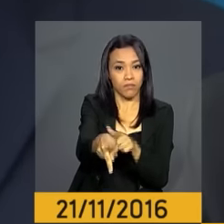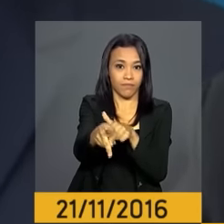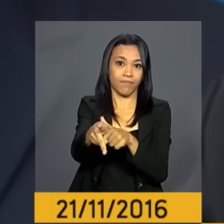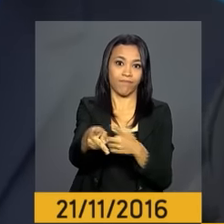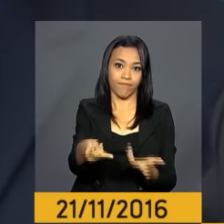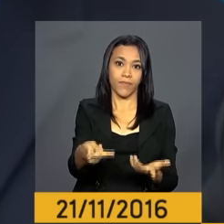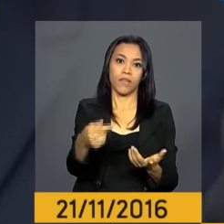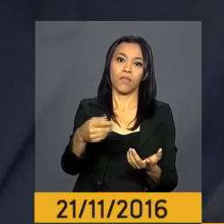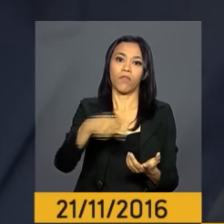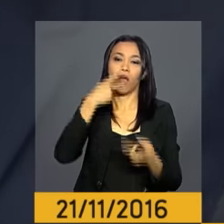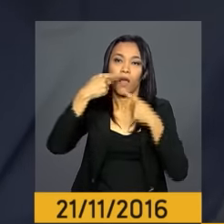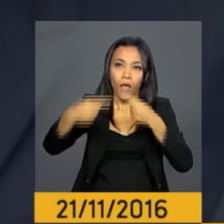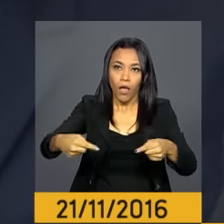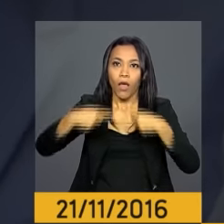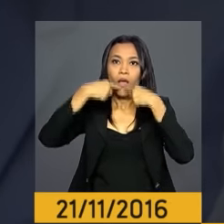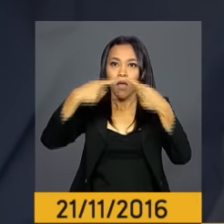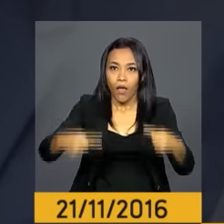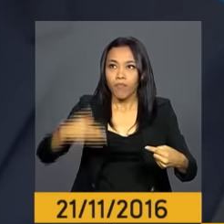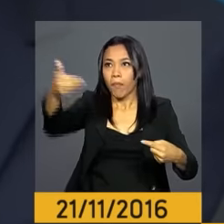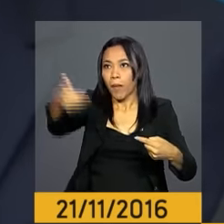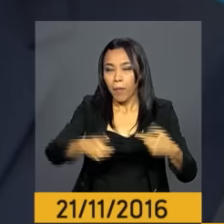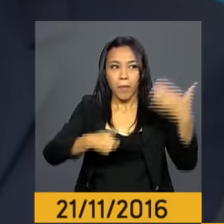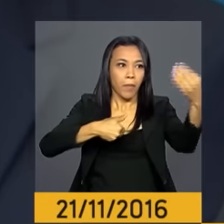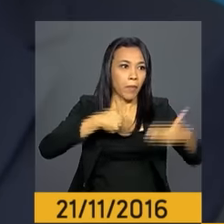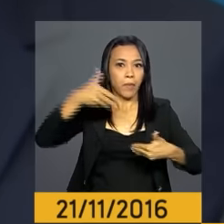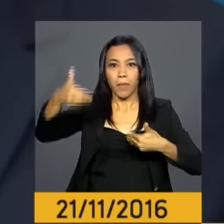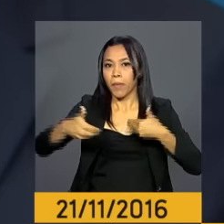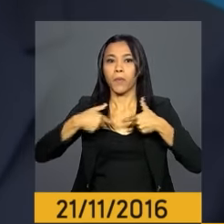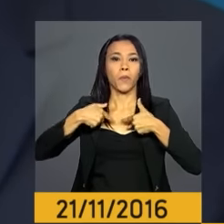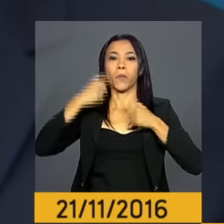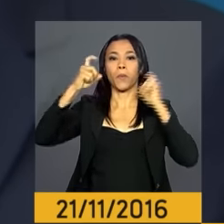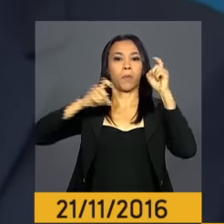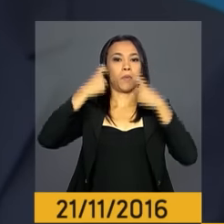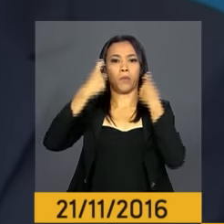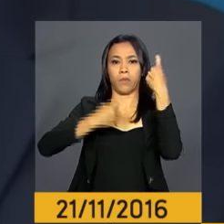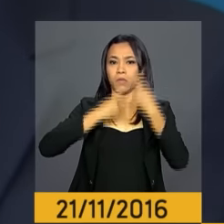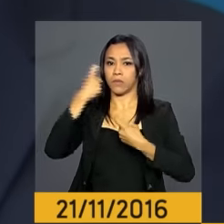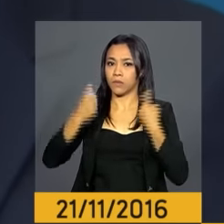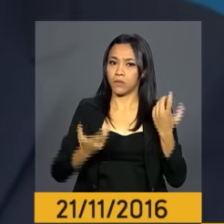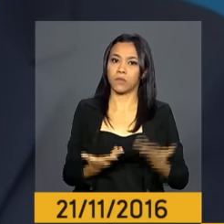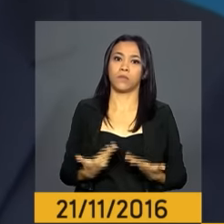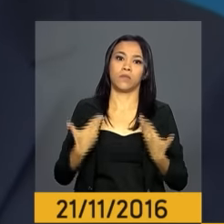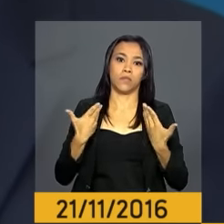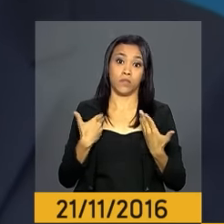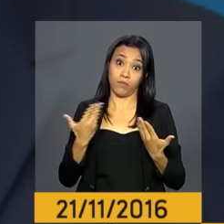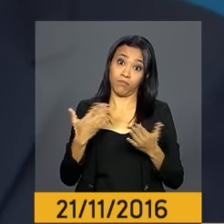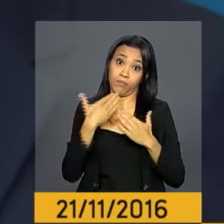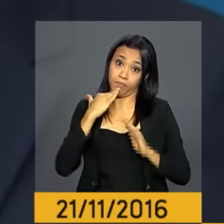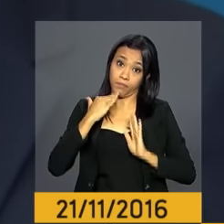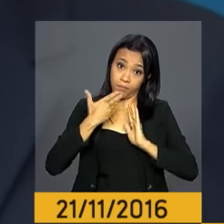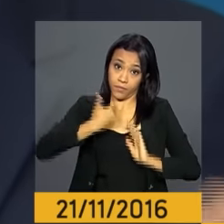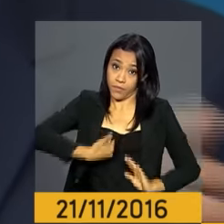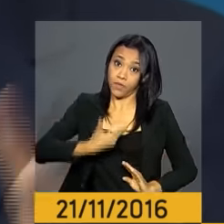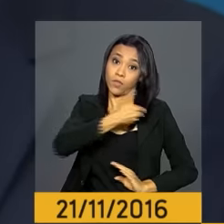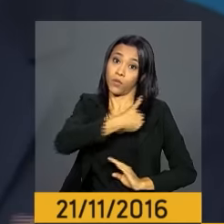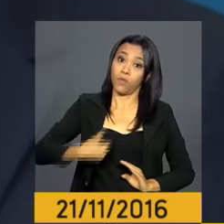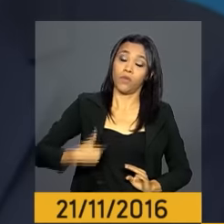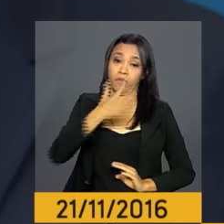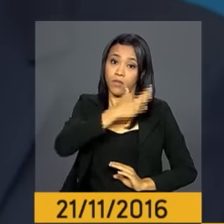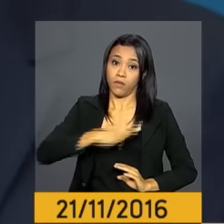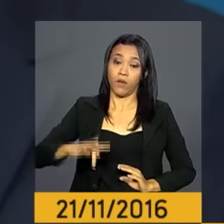trazem a todo momento para nós estas preocupações, pleiteando, postulando que o governo federal, por meio de